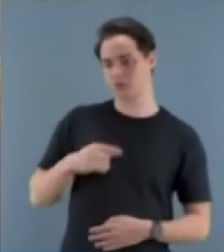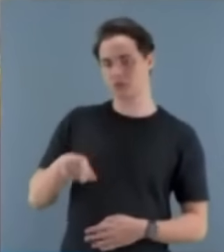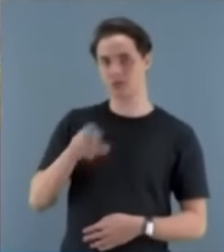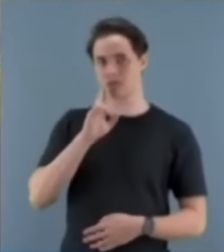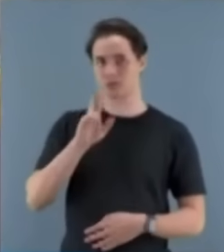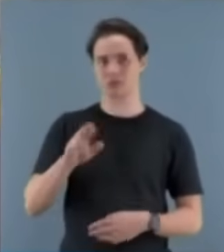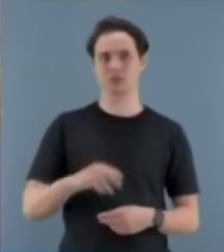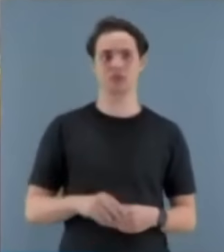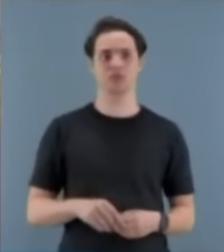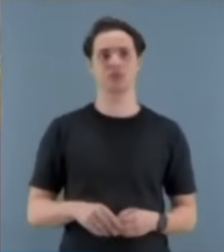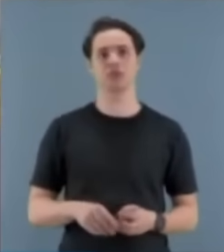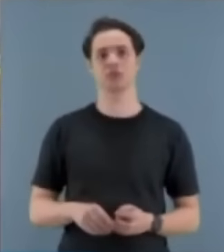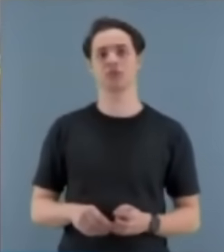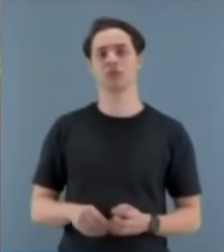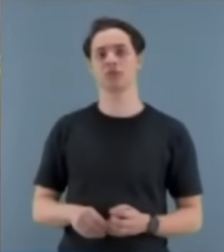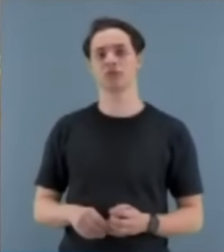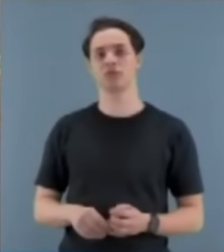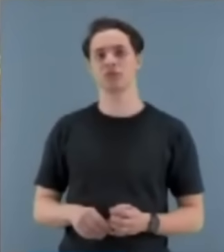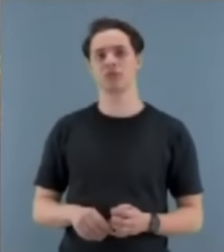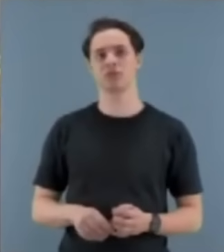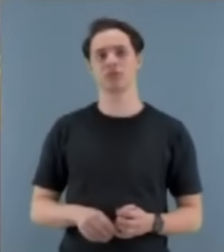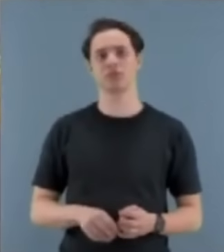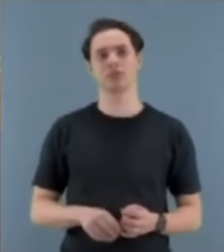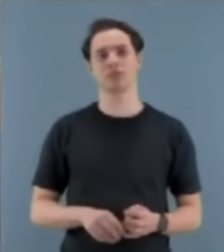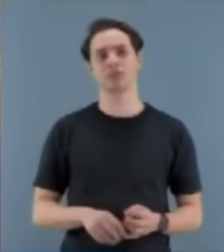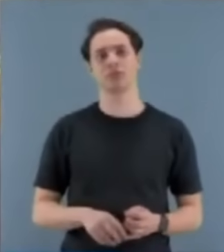respondendo. Quando o senhor fala,